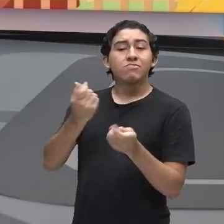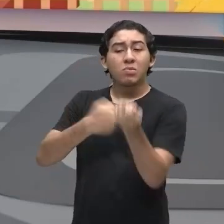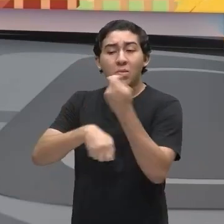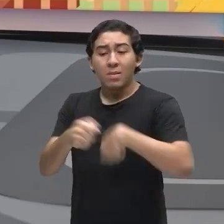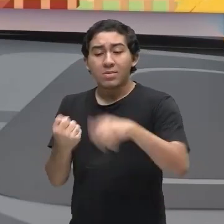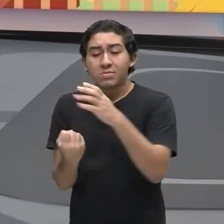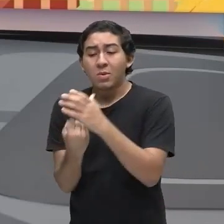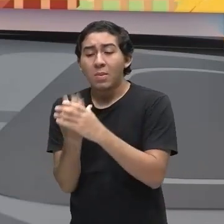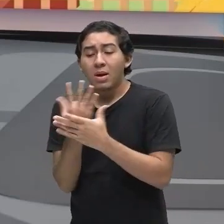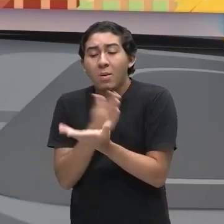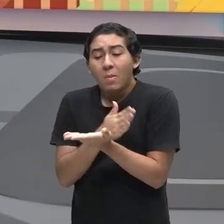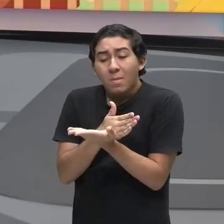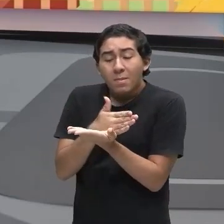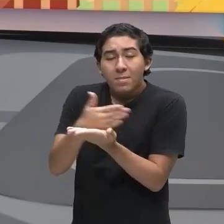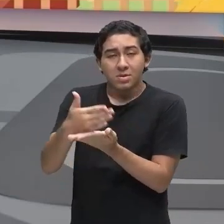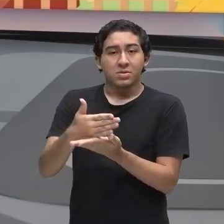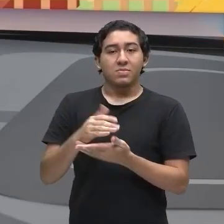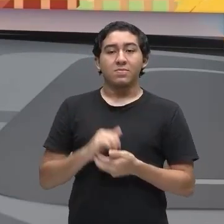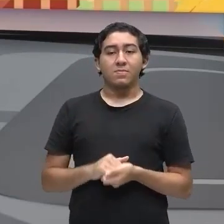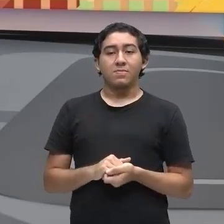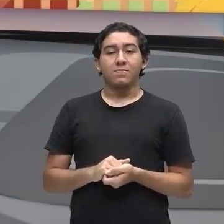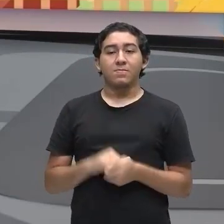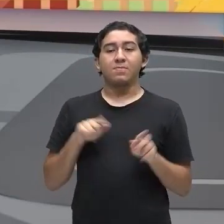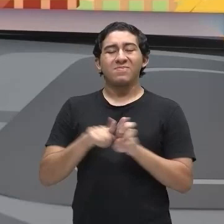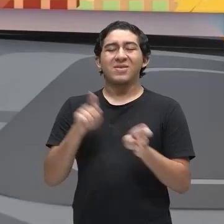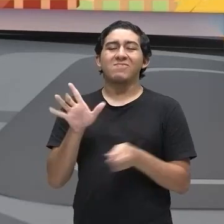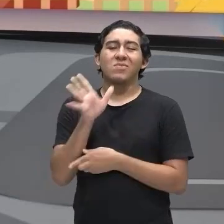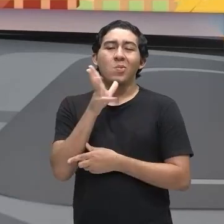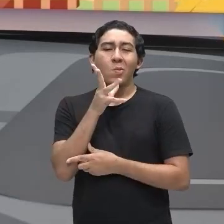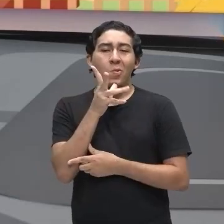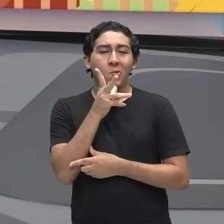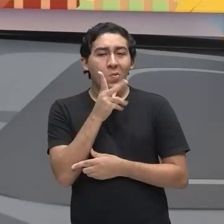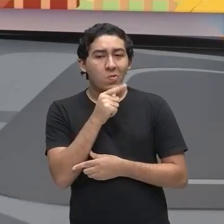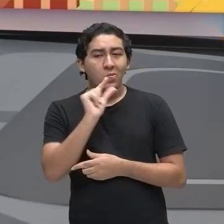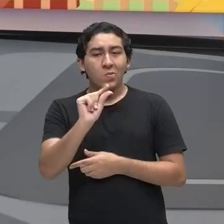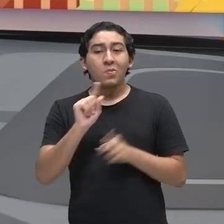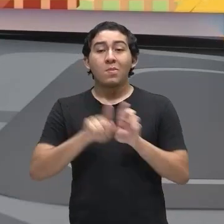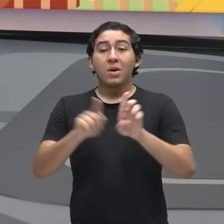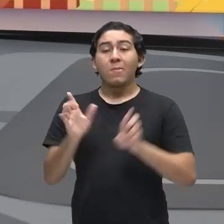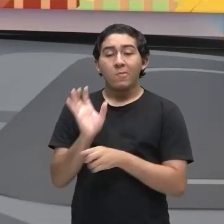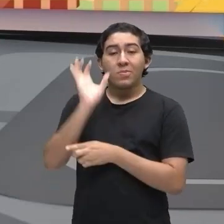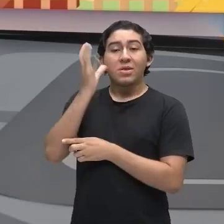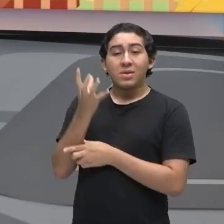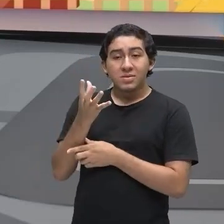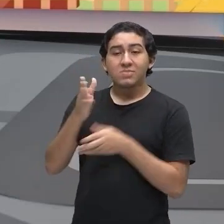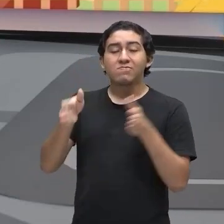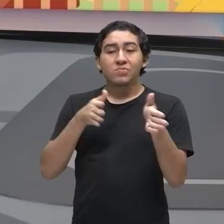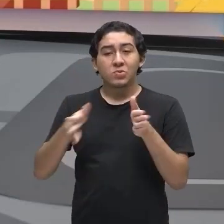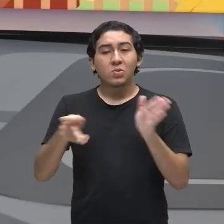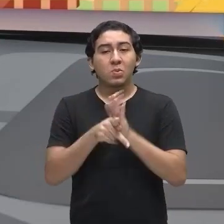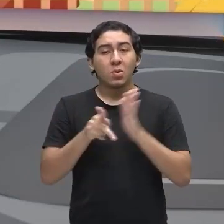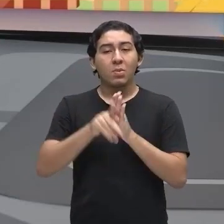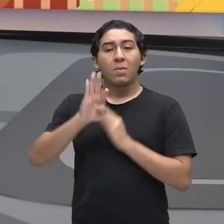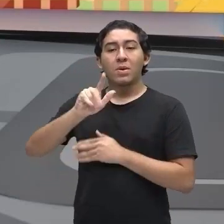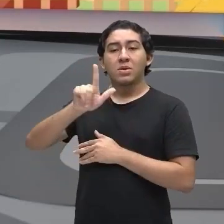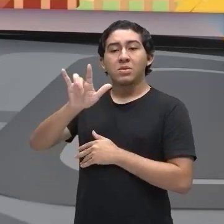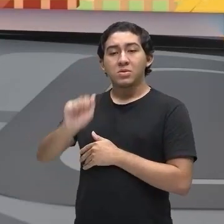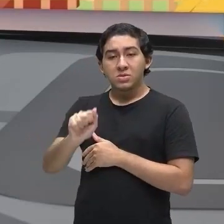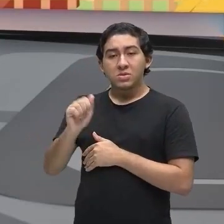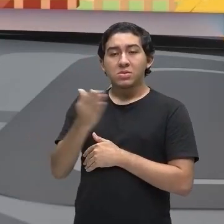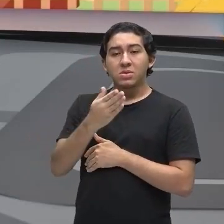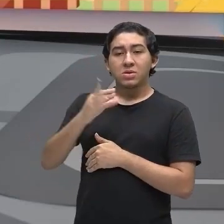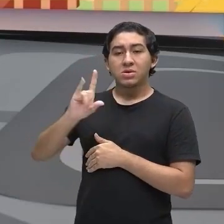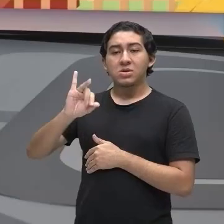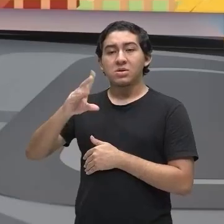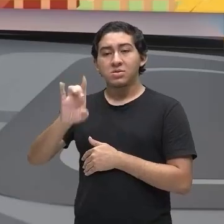a partir de então. Mas isso vai demorar um tempinho ainda, mas acontece aí durante a Baixa Idade Média.